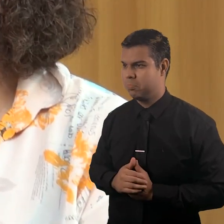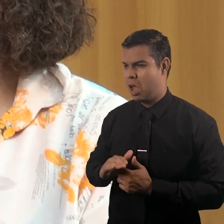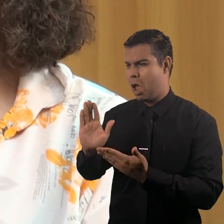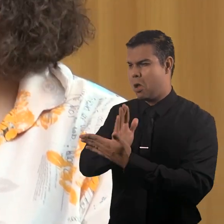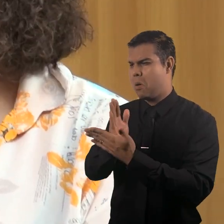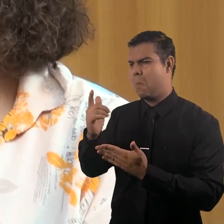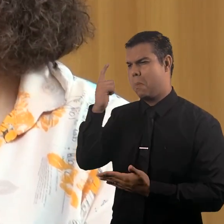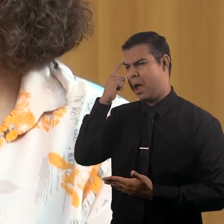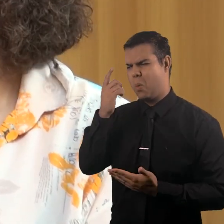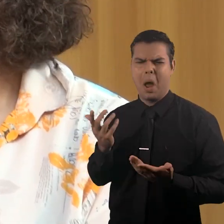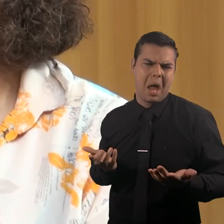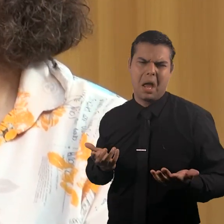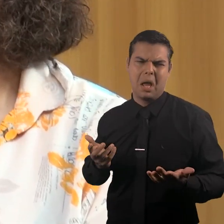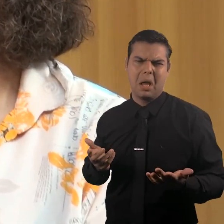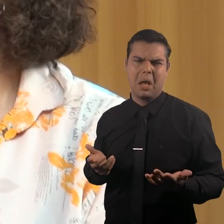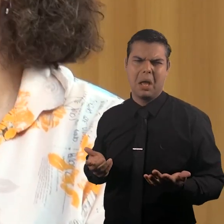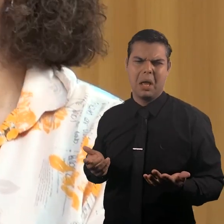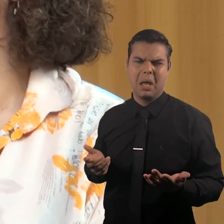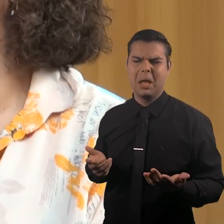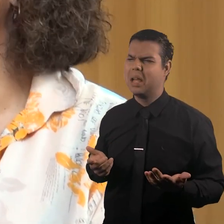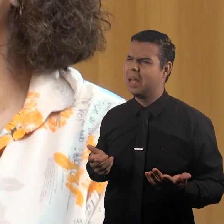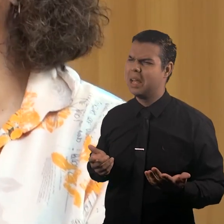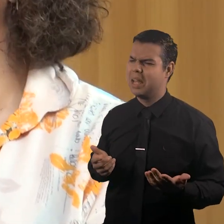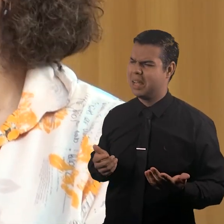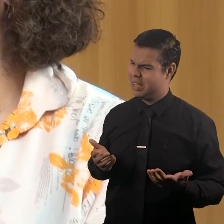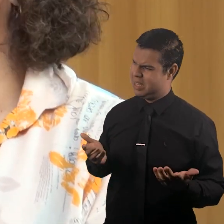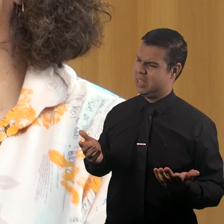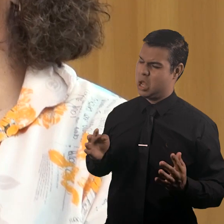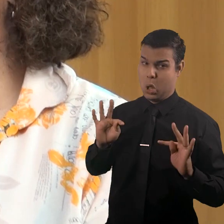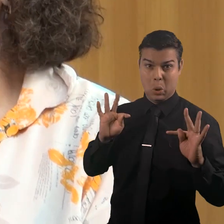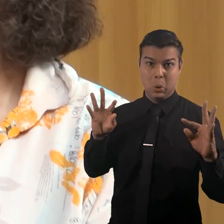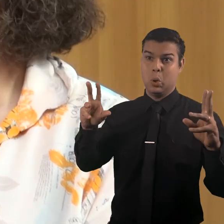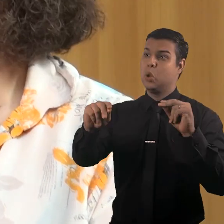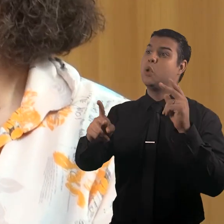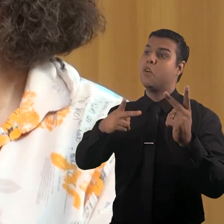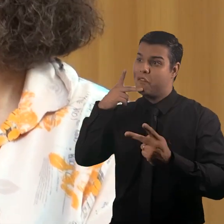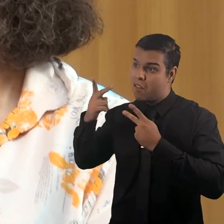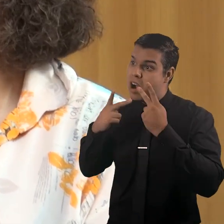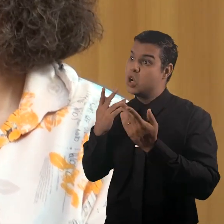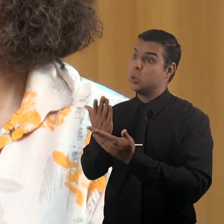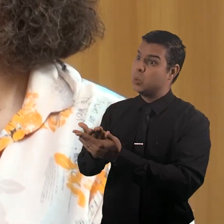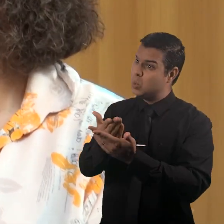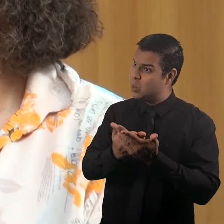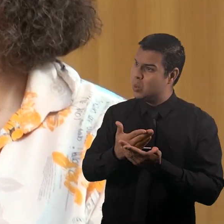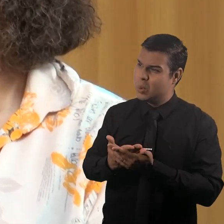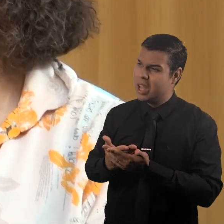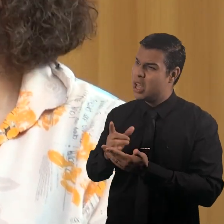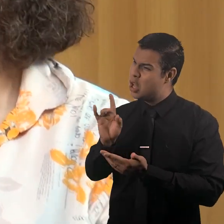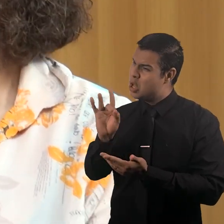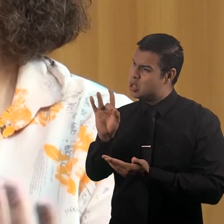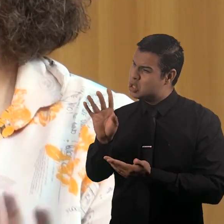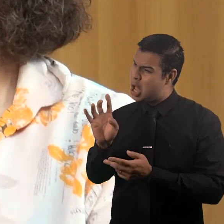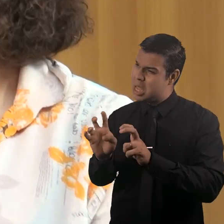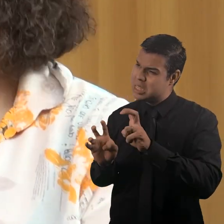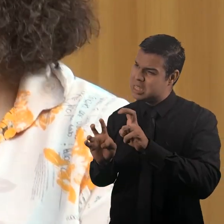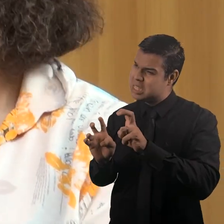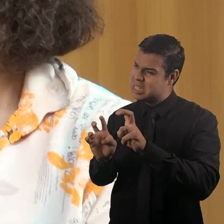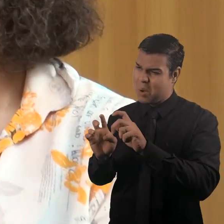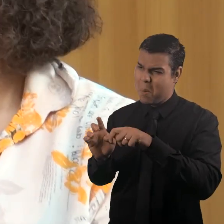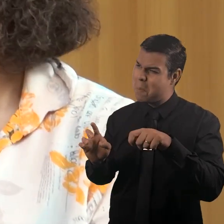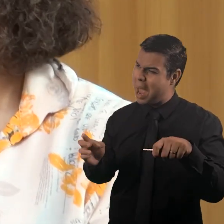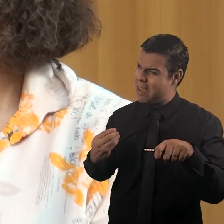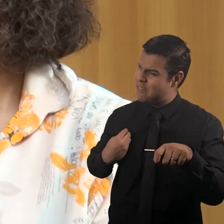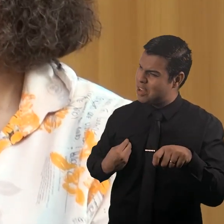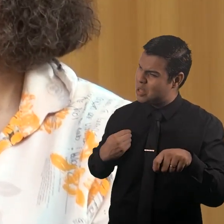10 meses. Muita gente pode achar assim, caramba, mas, putz, todo mundo está falando desse estudo, porque... Só